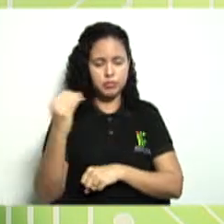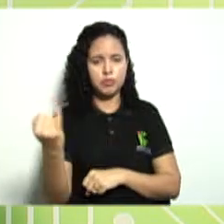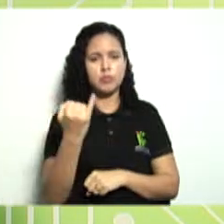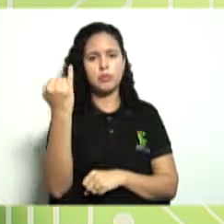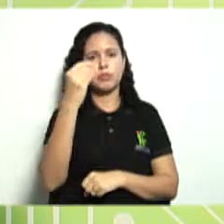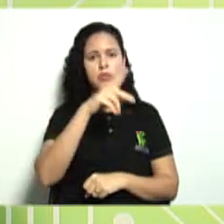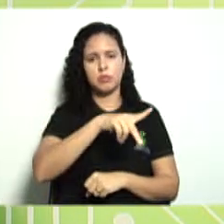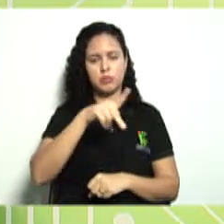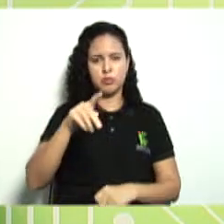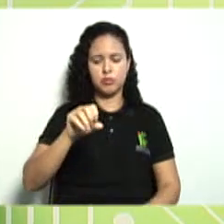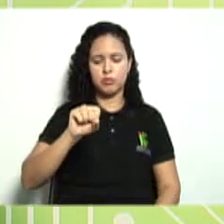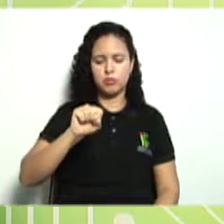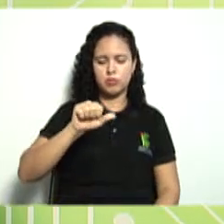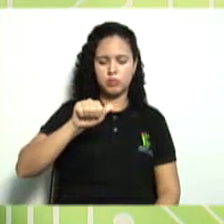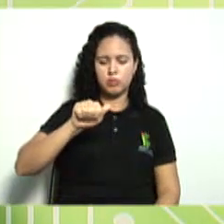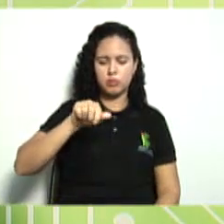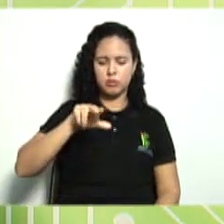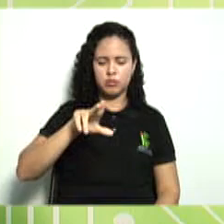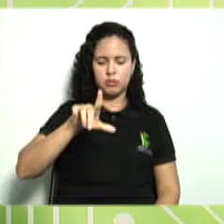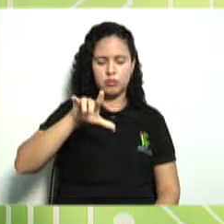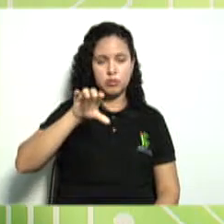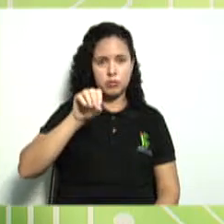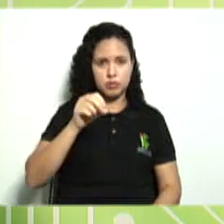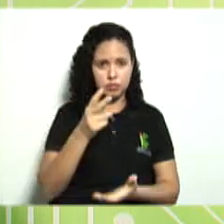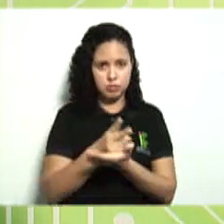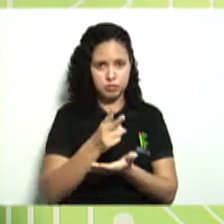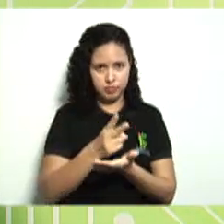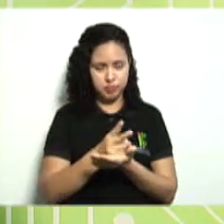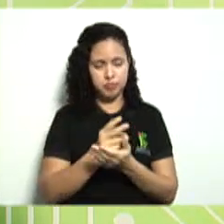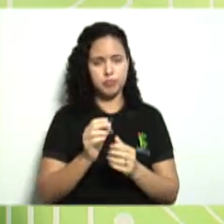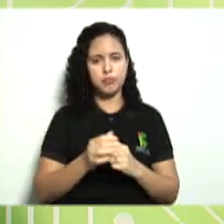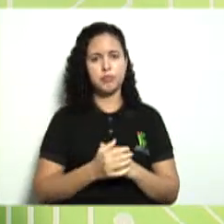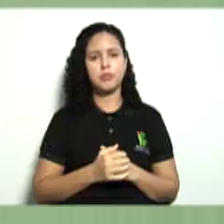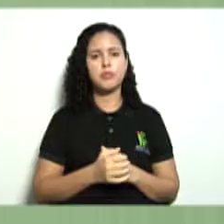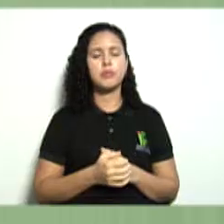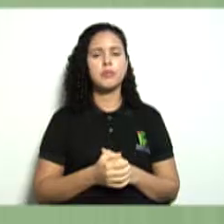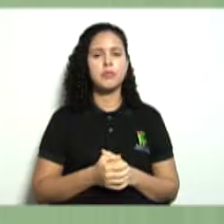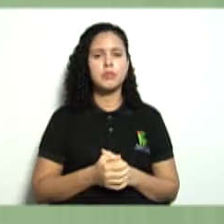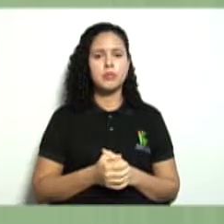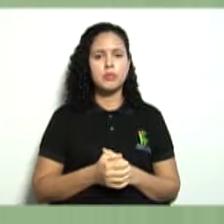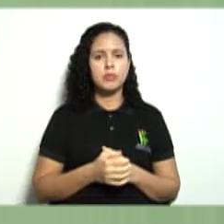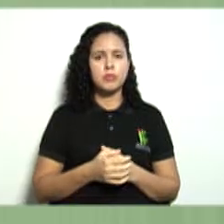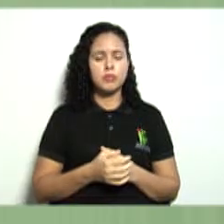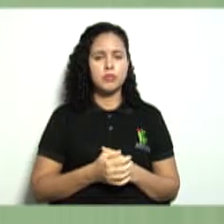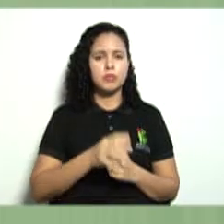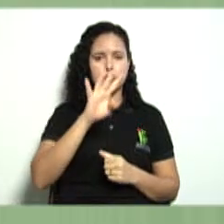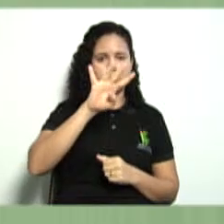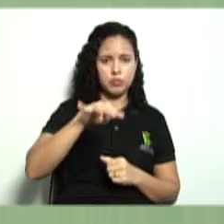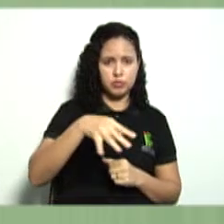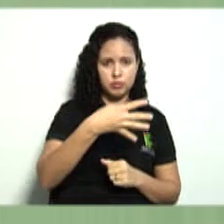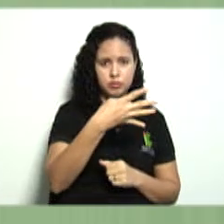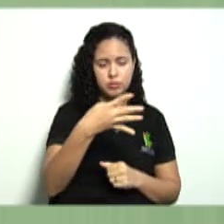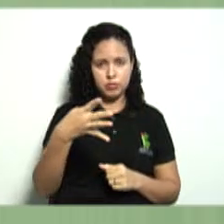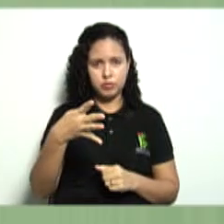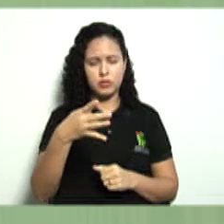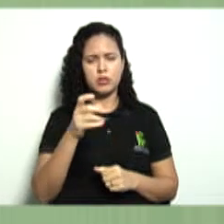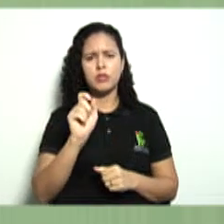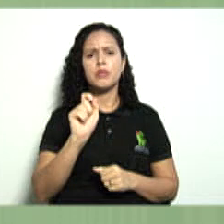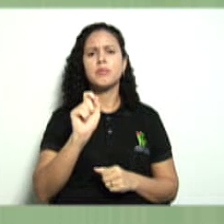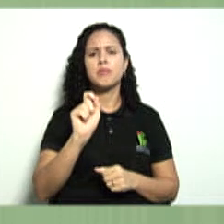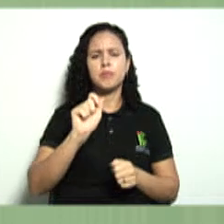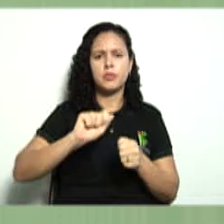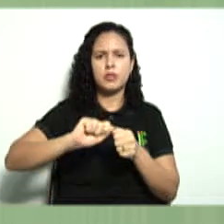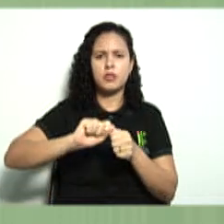do professor Saulo, ok? Continuando aqui no Excel, o que a gente pode ser feito no Excel? Vocês lembram? A gente pode criar